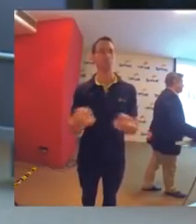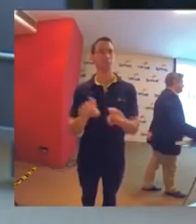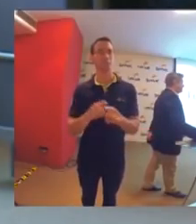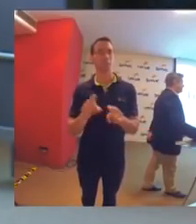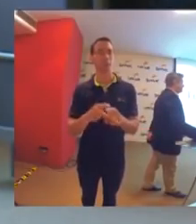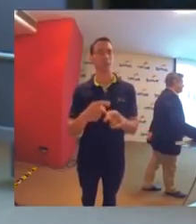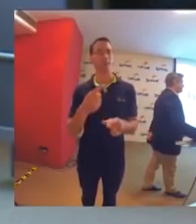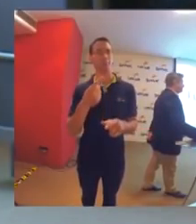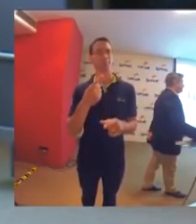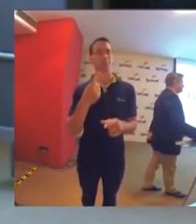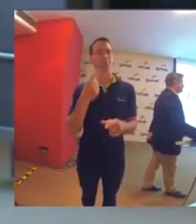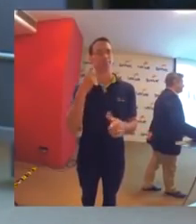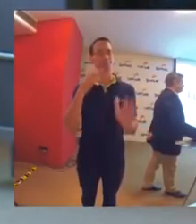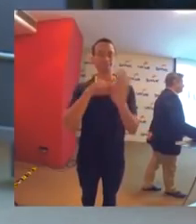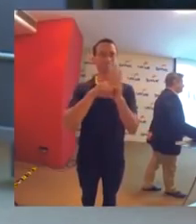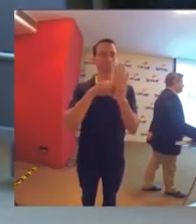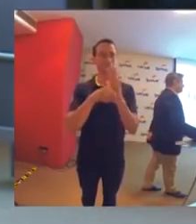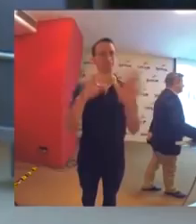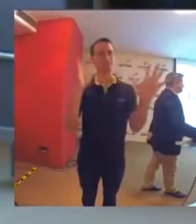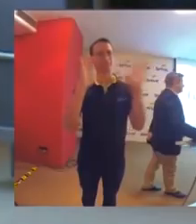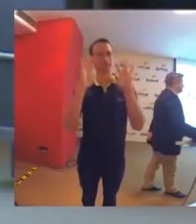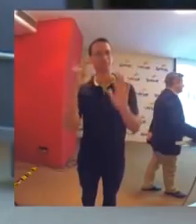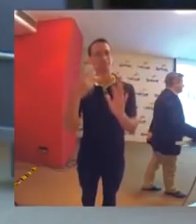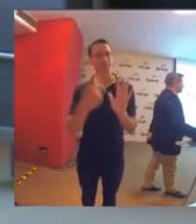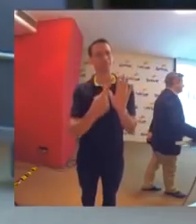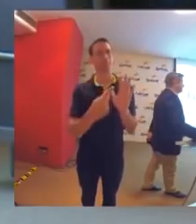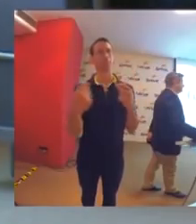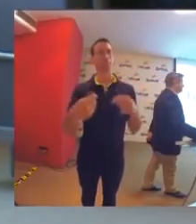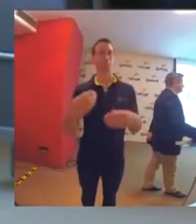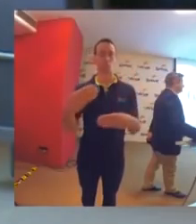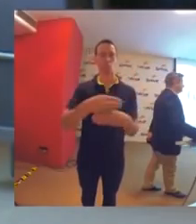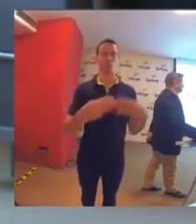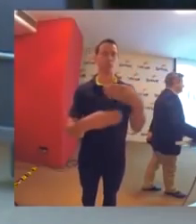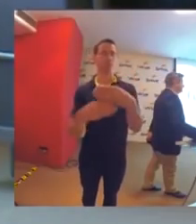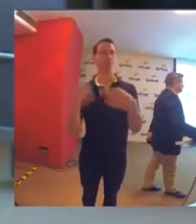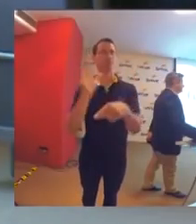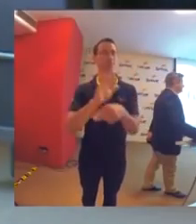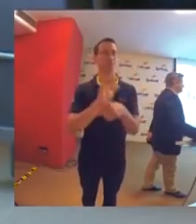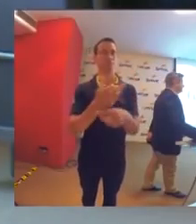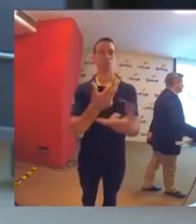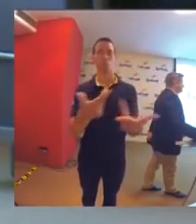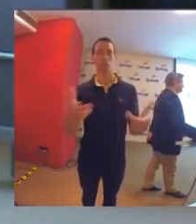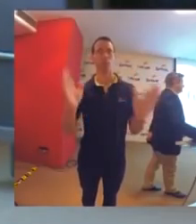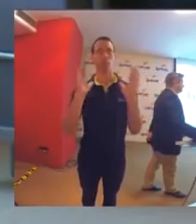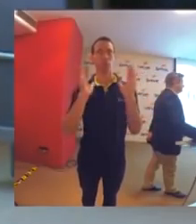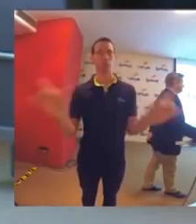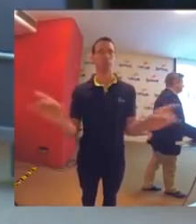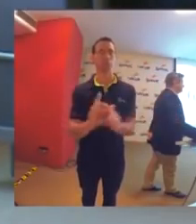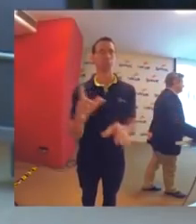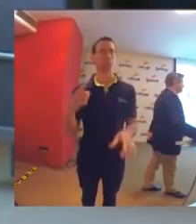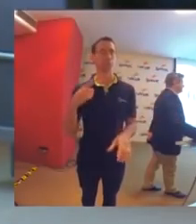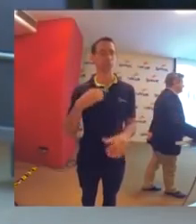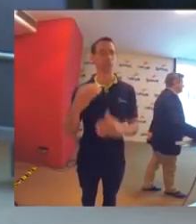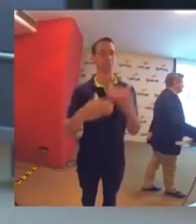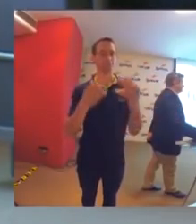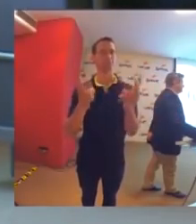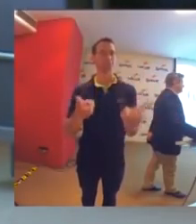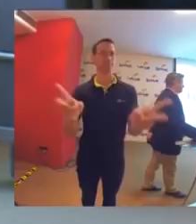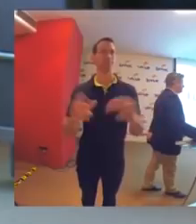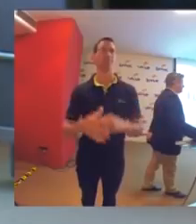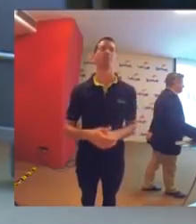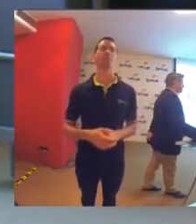fazer delas, né? E para poder construir em cima do que já tem, né? Enfim, então, de valorizar também a ação que a gente tem e do quanto a gente